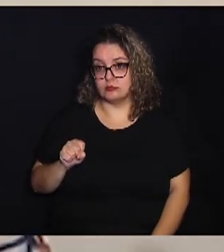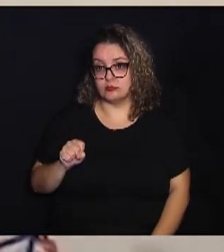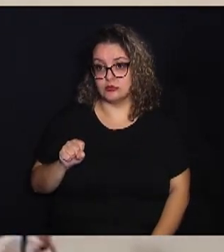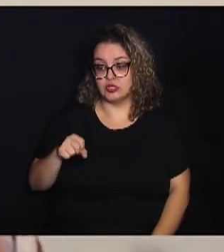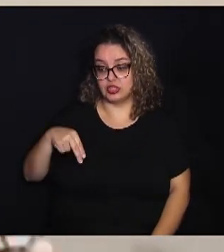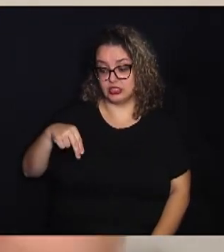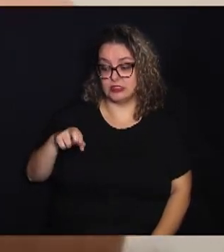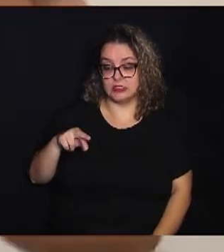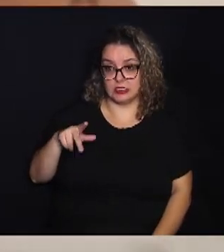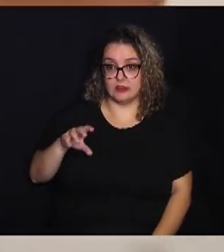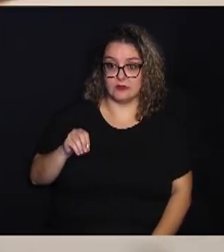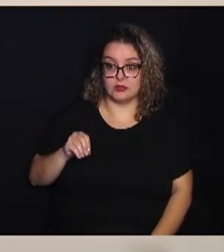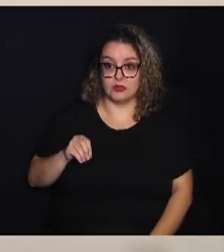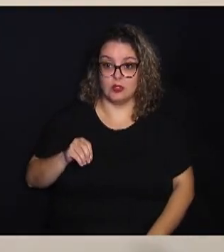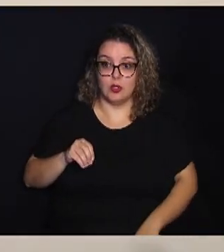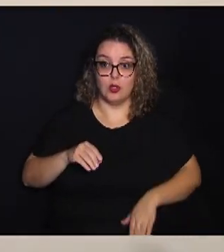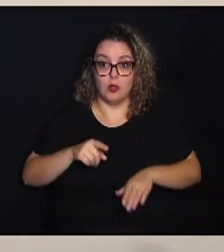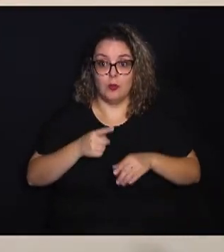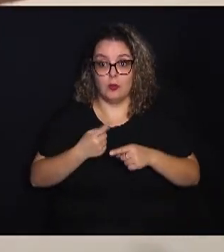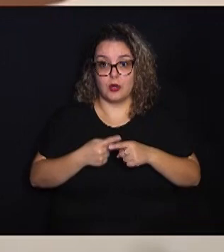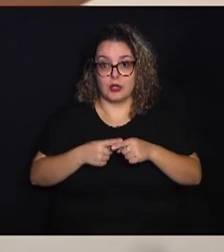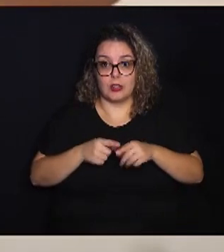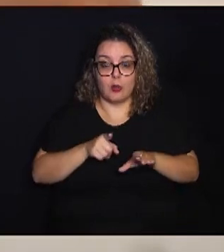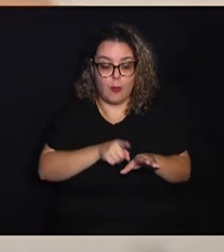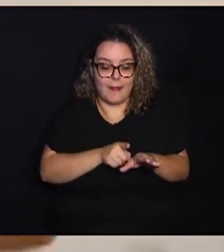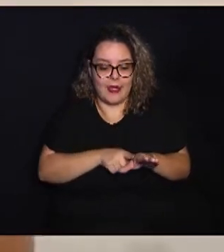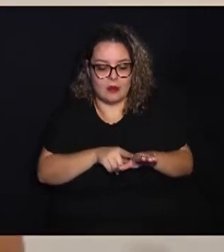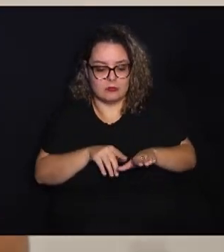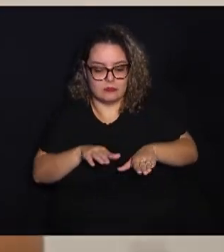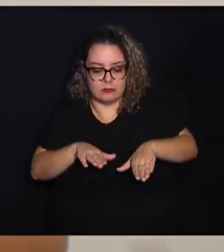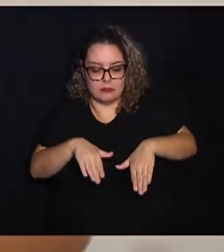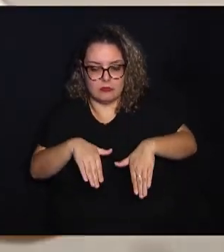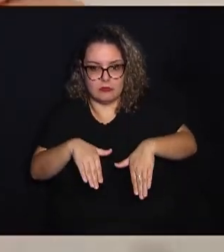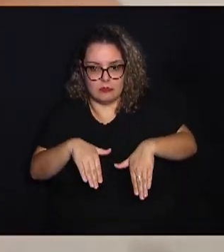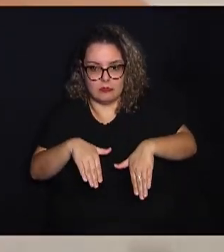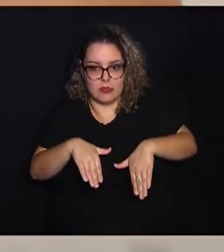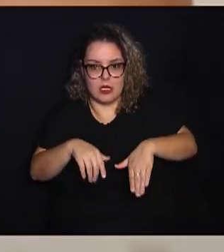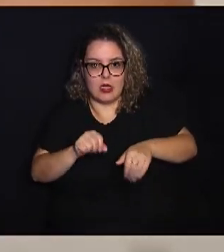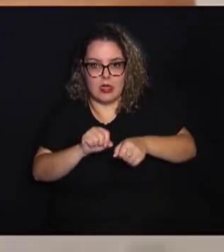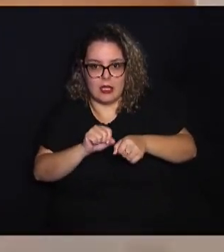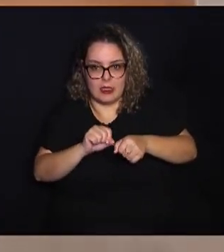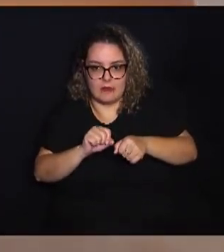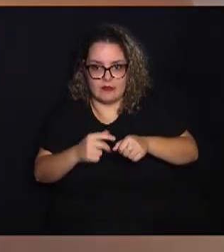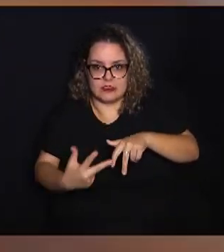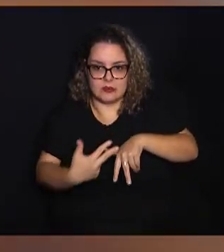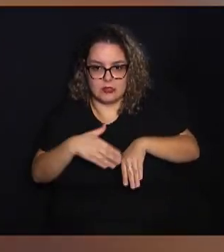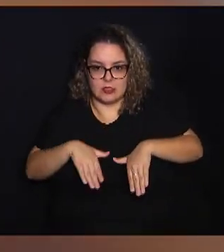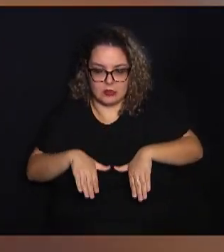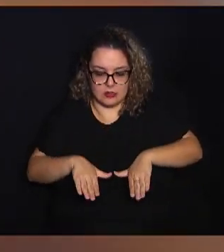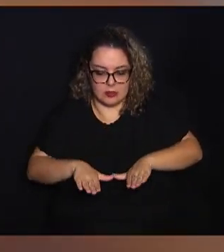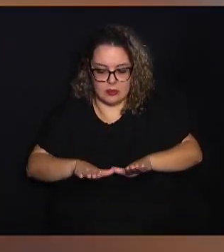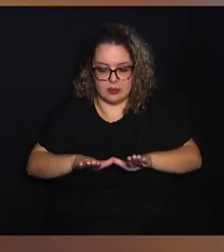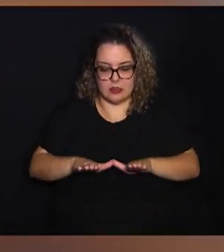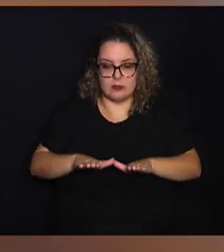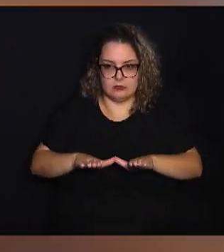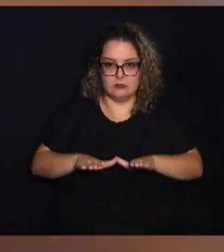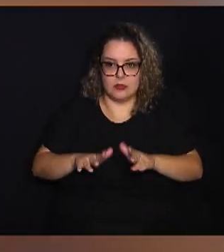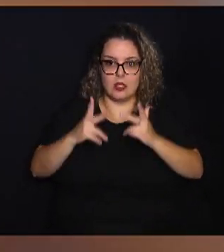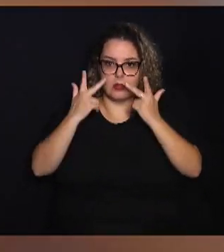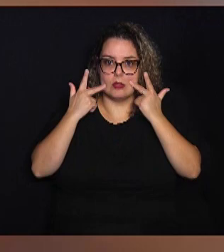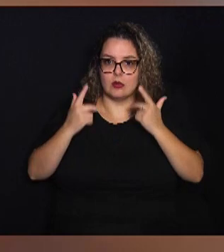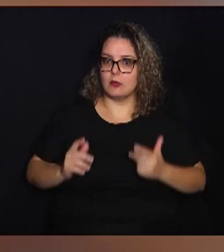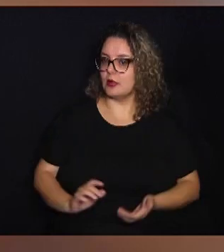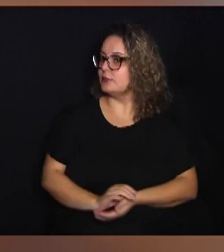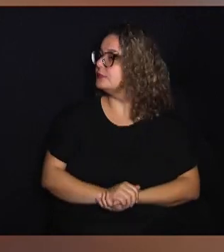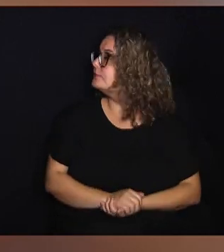nervo que ele precisou no pé, porque o pezinho dele era assim, né? Aí ele precisou fazer aquela cirurgia para voltar e ele ficar retinho.